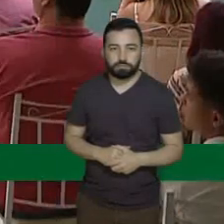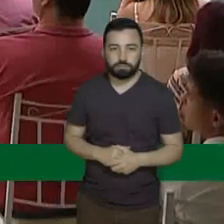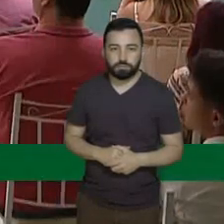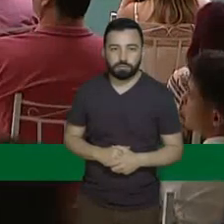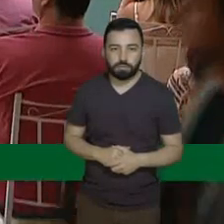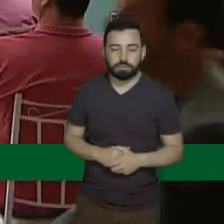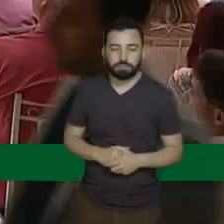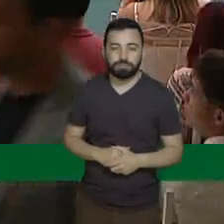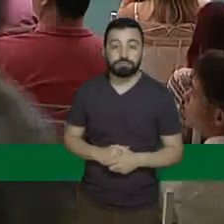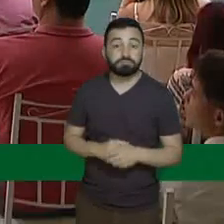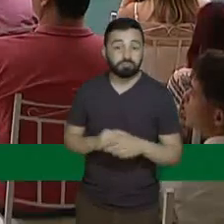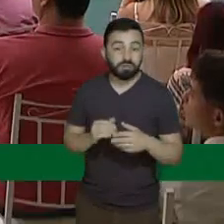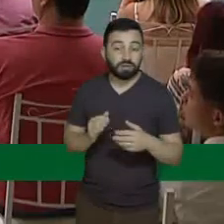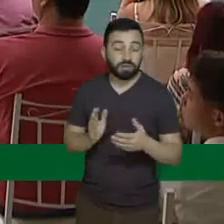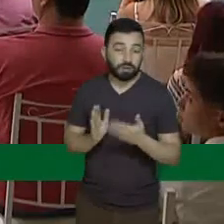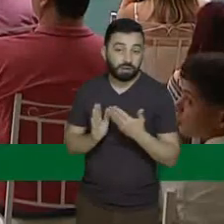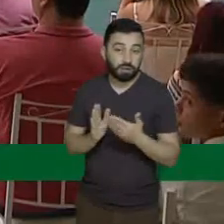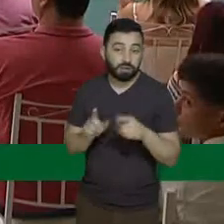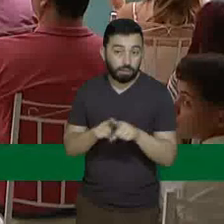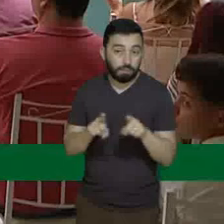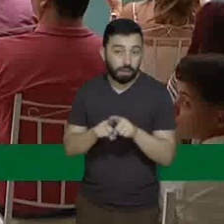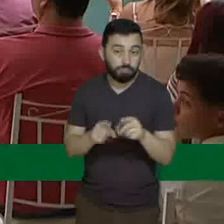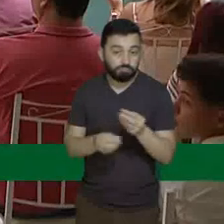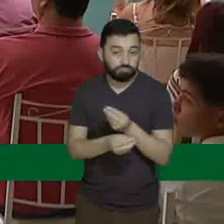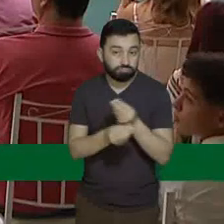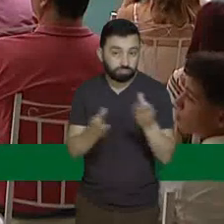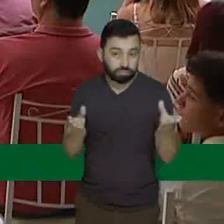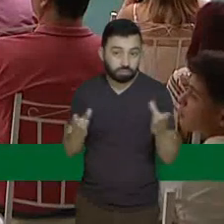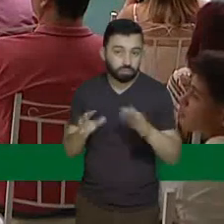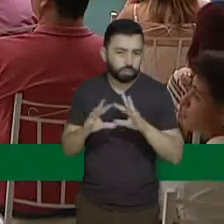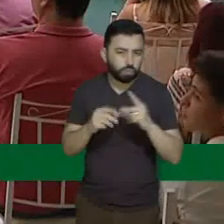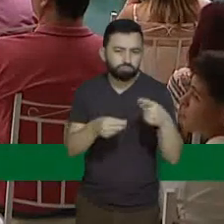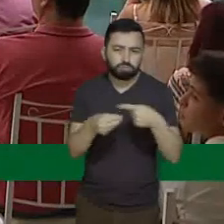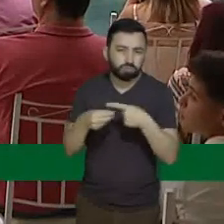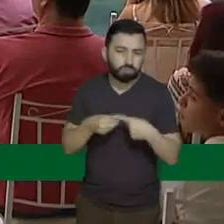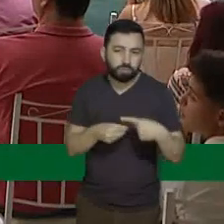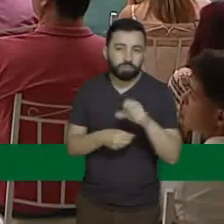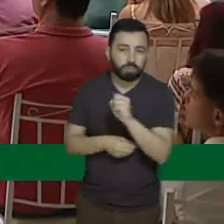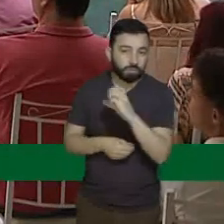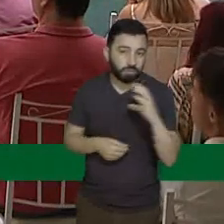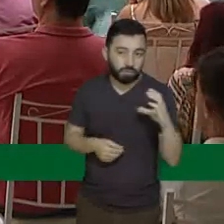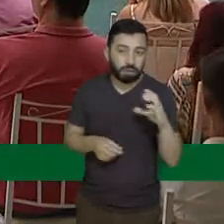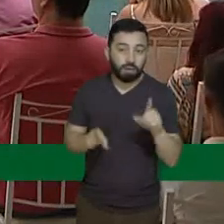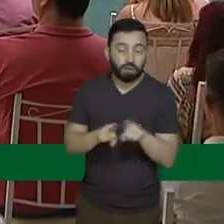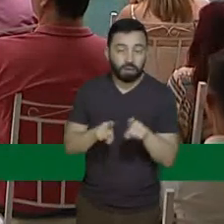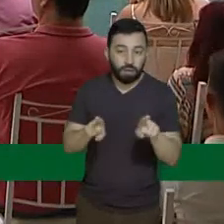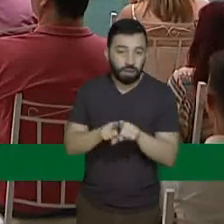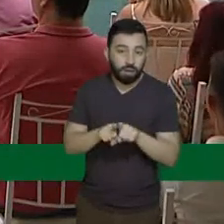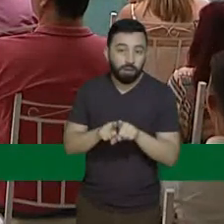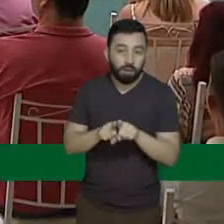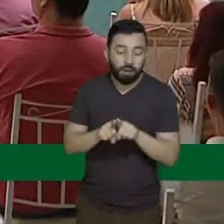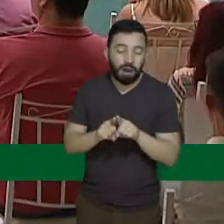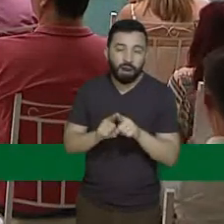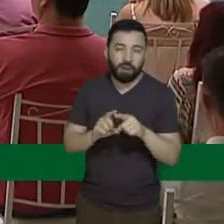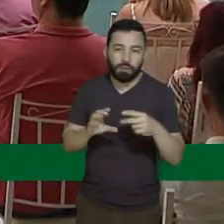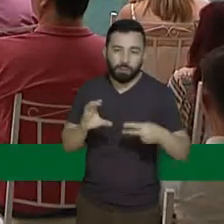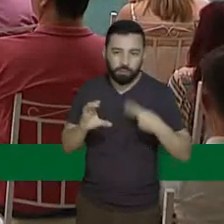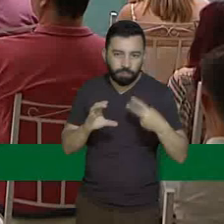Esta obra também será destinada a todos os municípios do estado de Santa Catarina, inclusive às câmaras de vereadores.